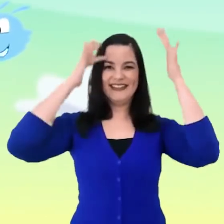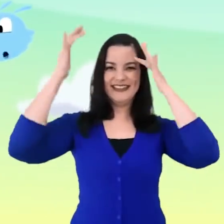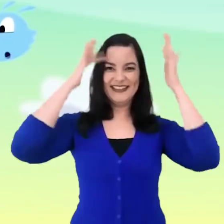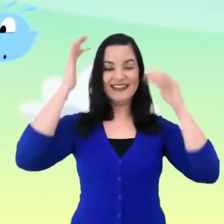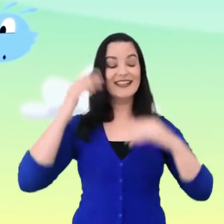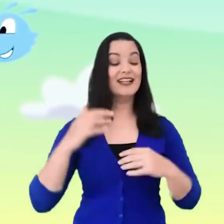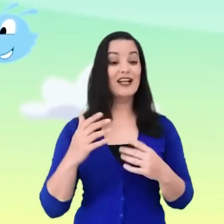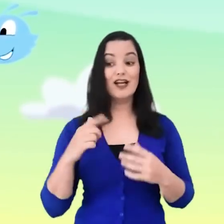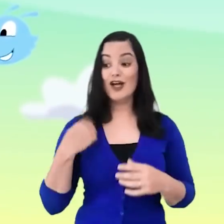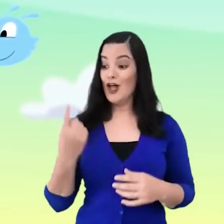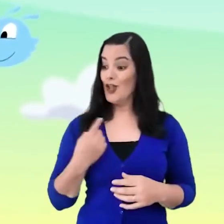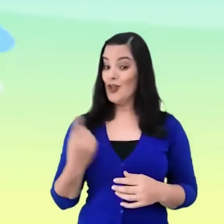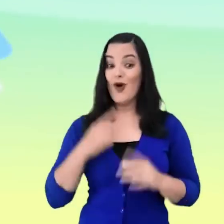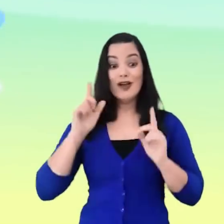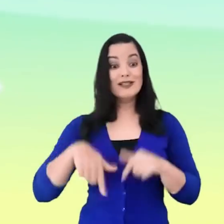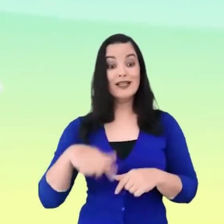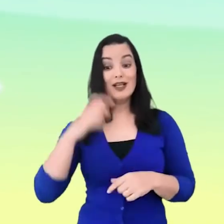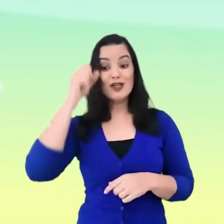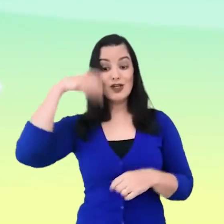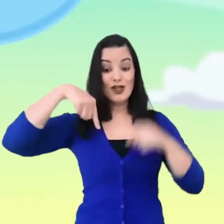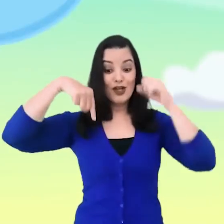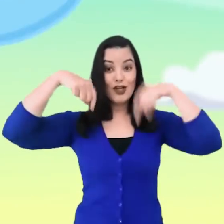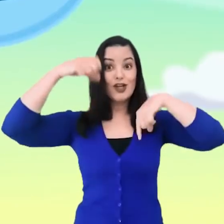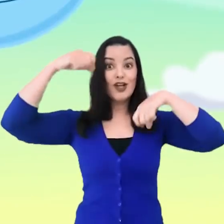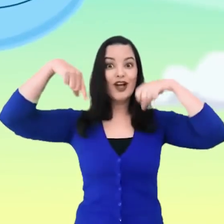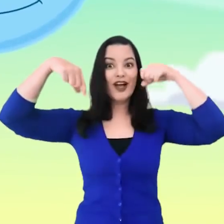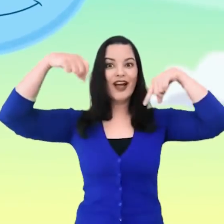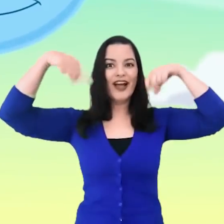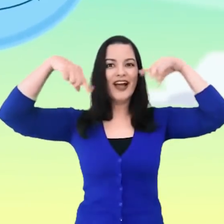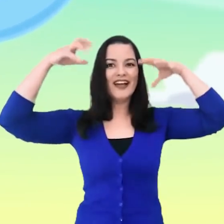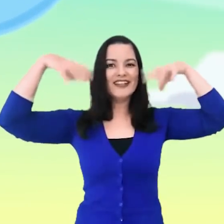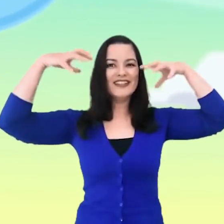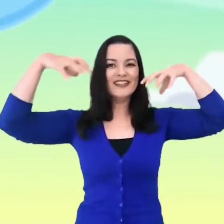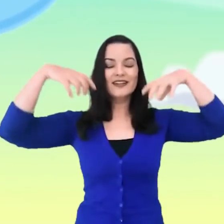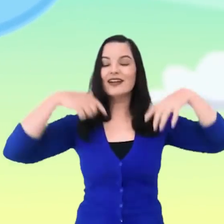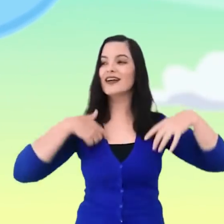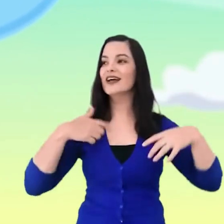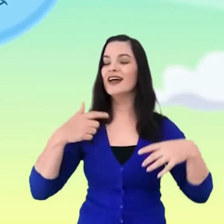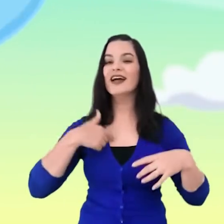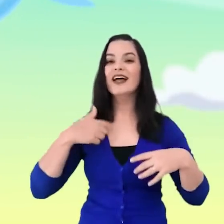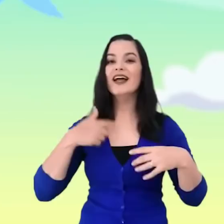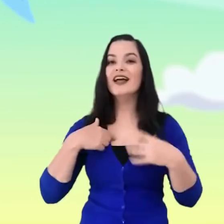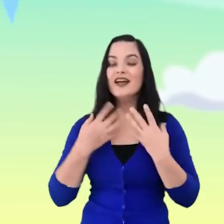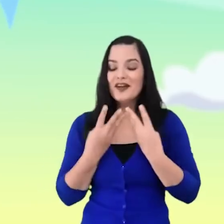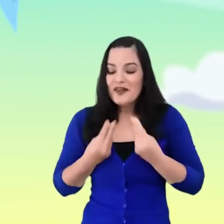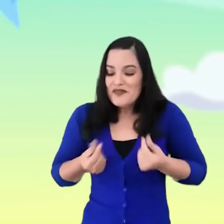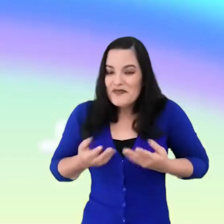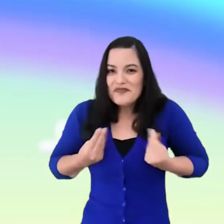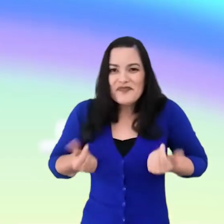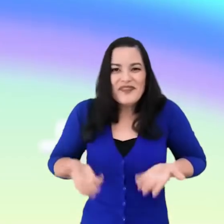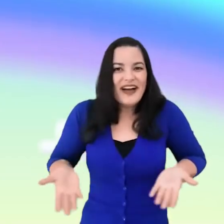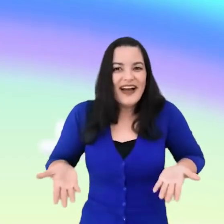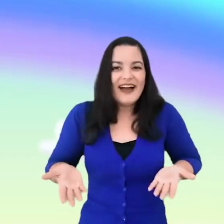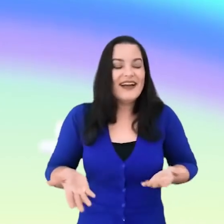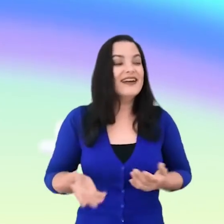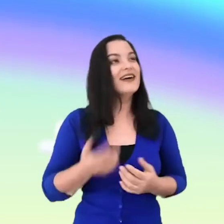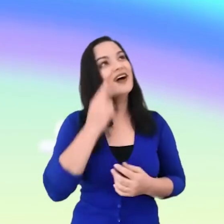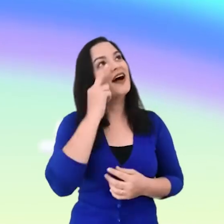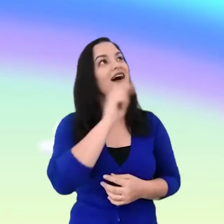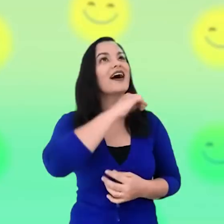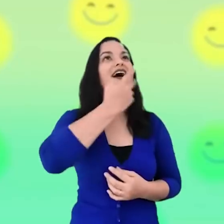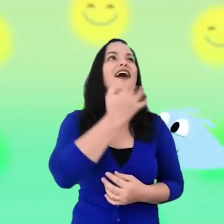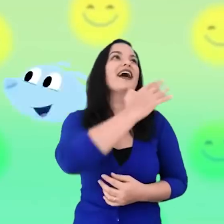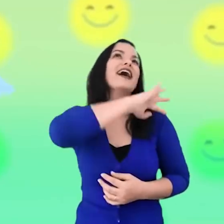Somos gotinhas de chuva! Achu! Tô todo molhado! Olha! O